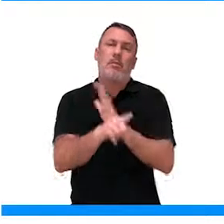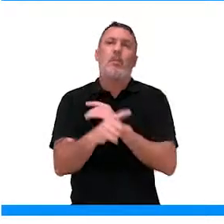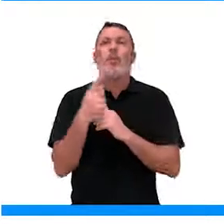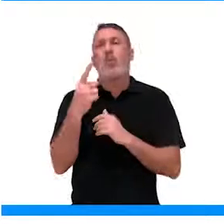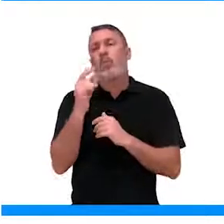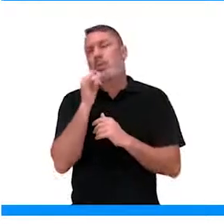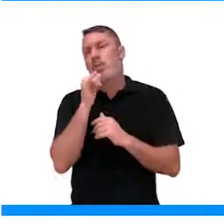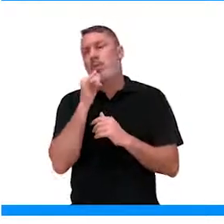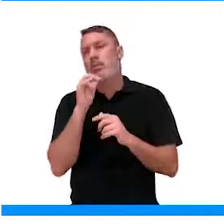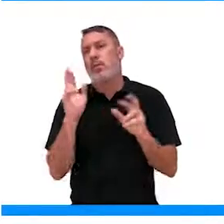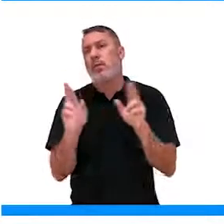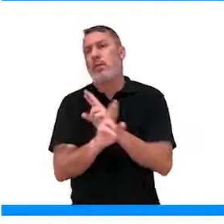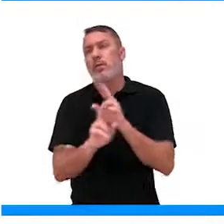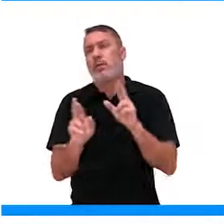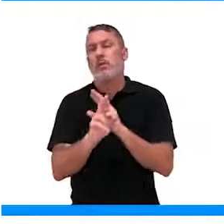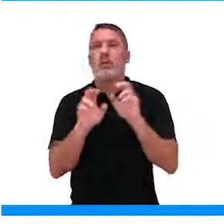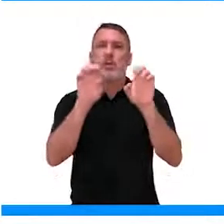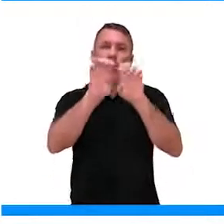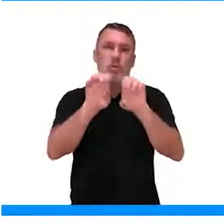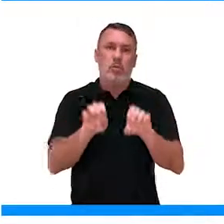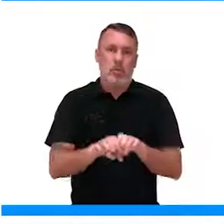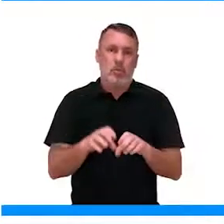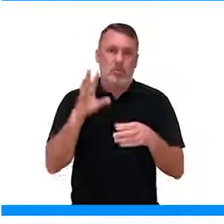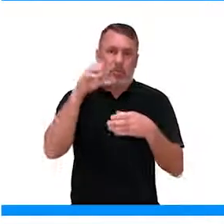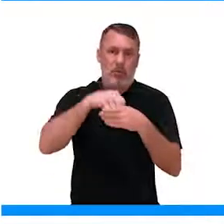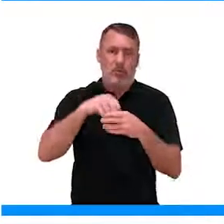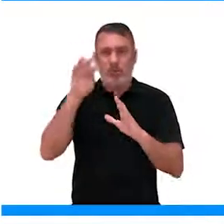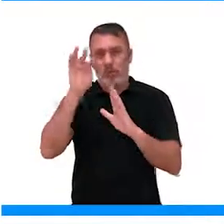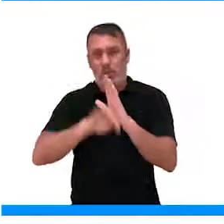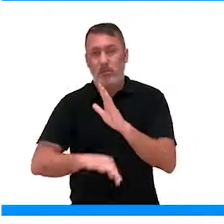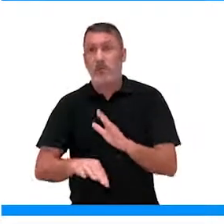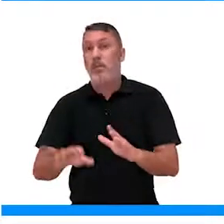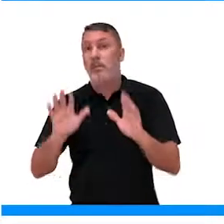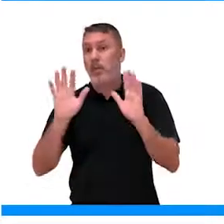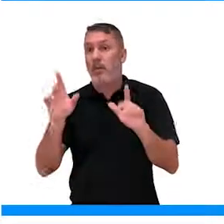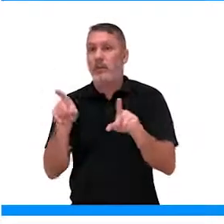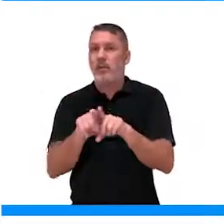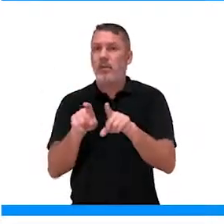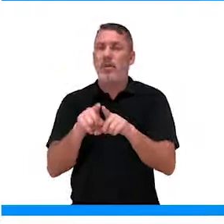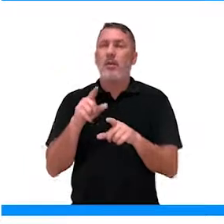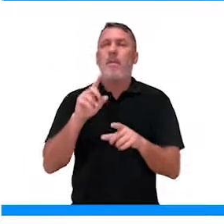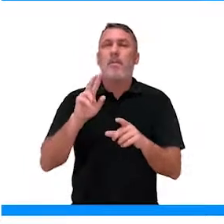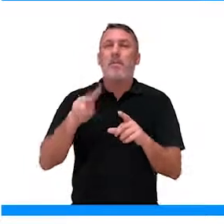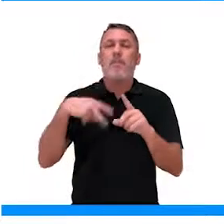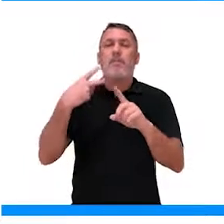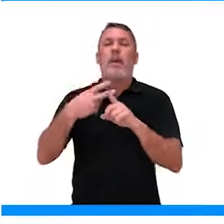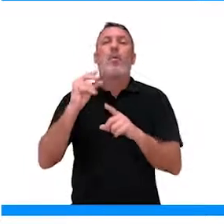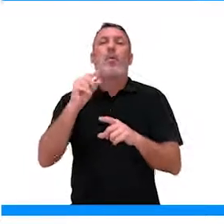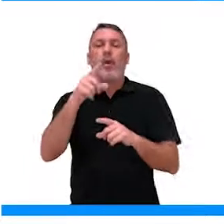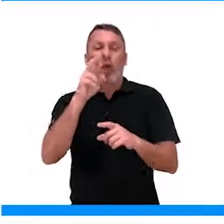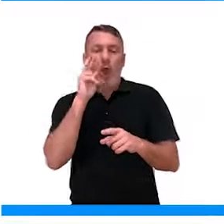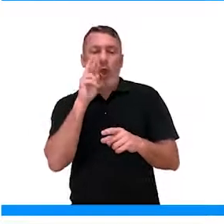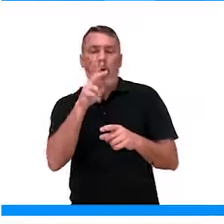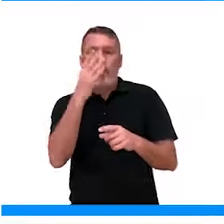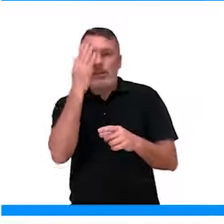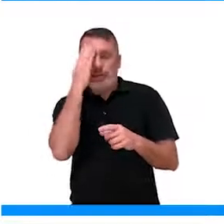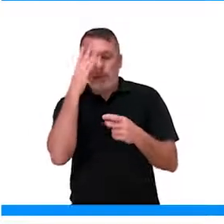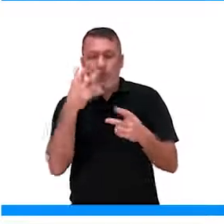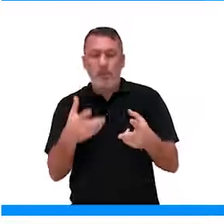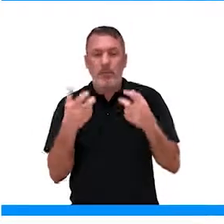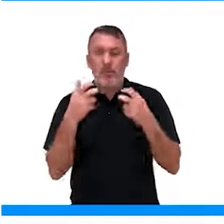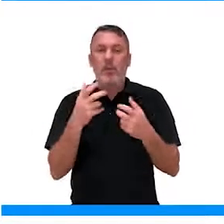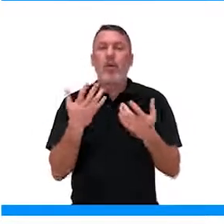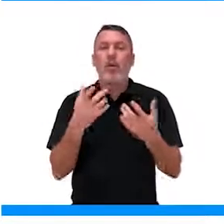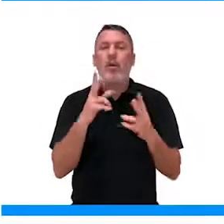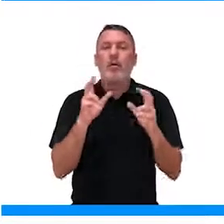pergunta relacionada, por exemplo, à estrutura do gênero textual, mas vai ter muito mais uma questão de interpretação.